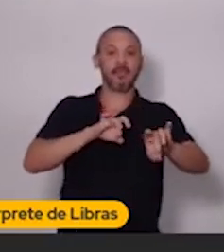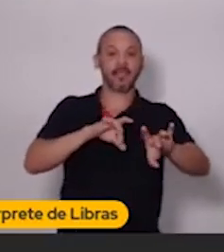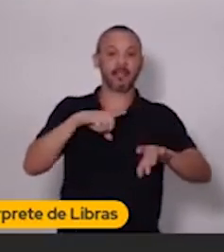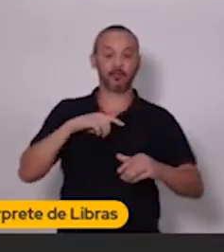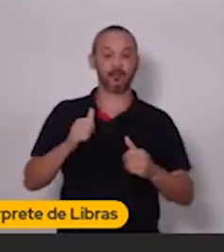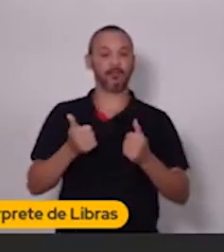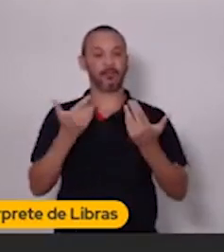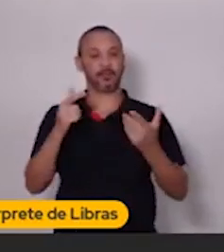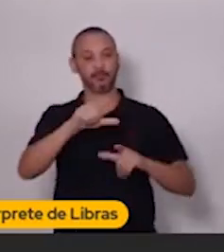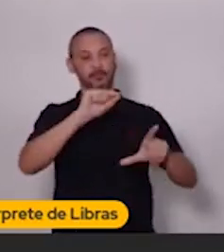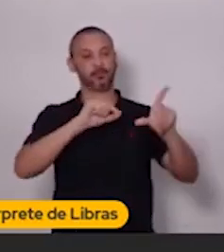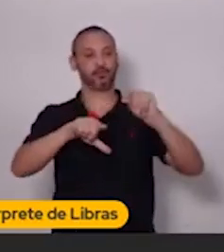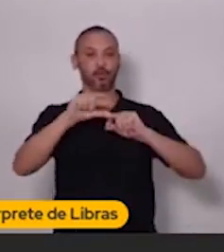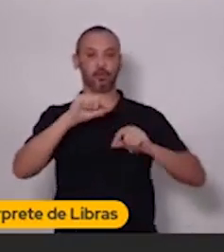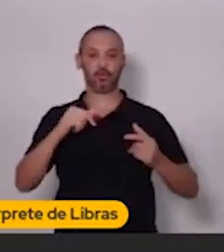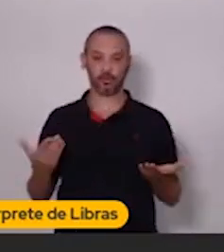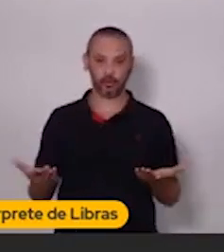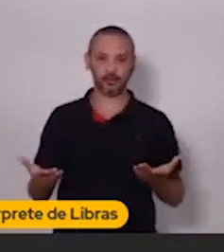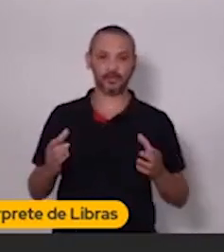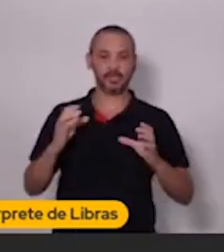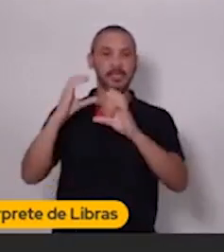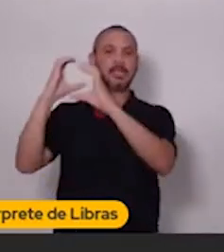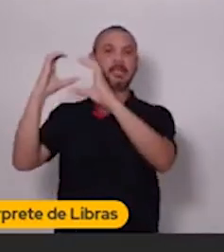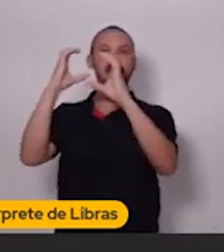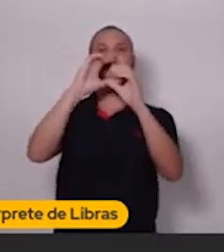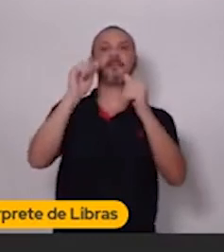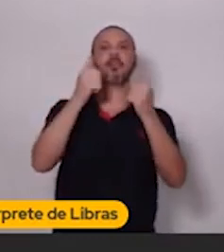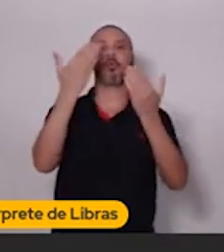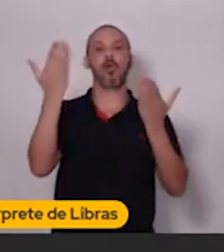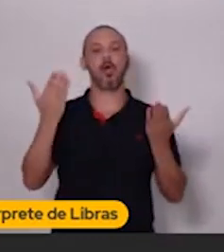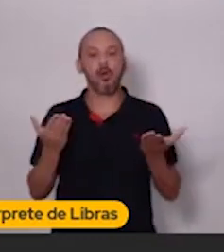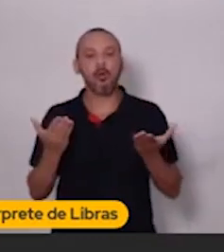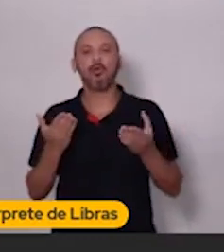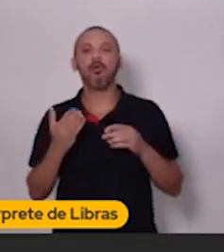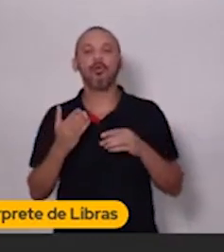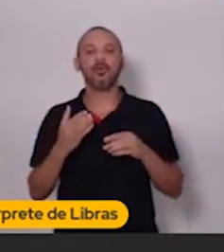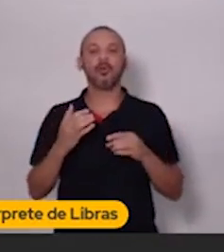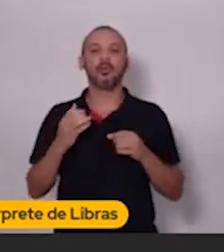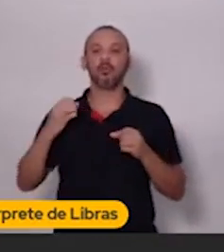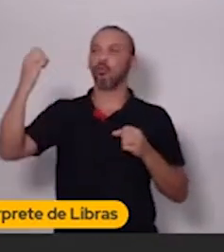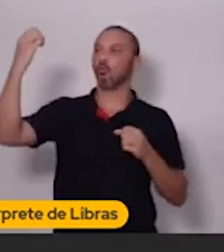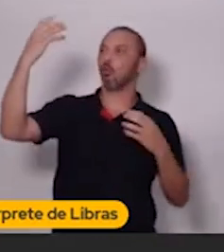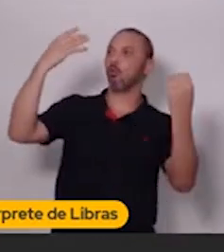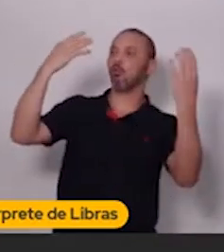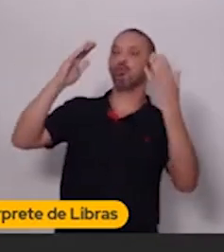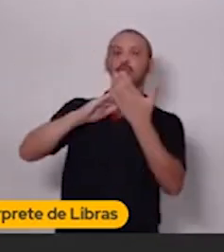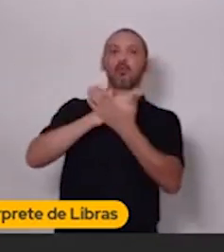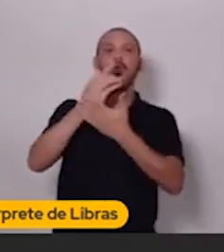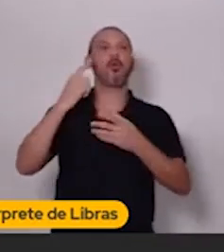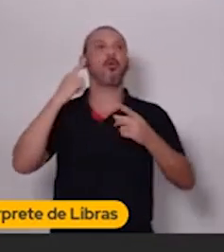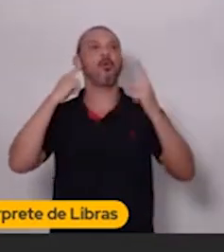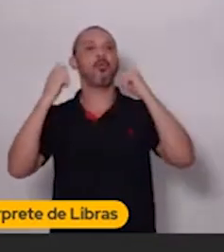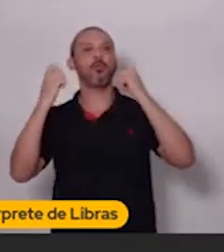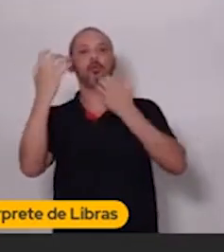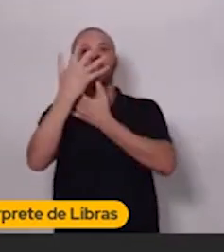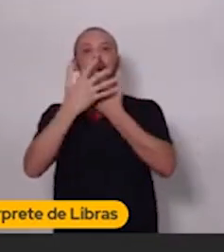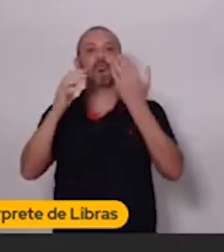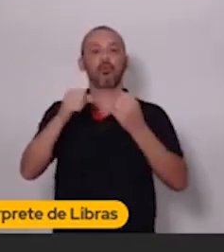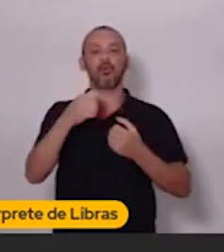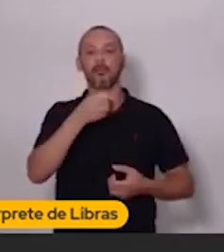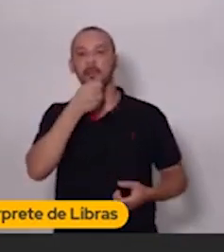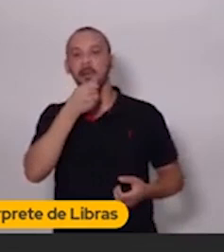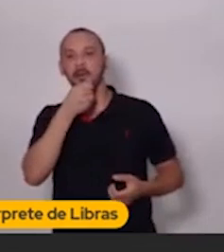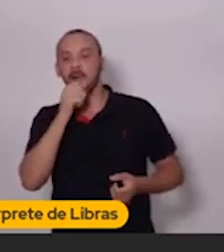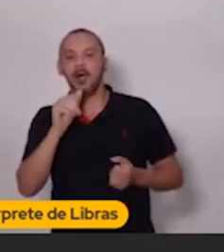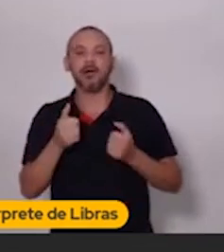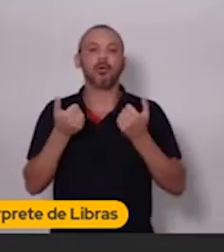utilizados. Então, as câmeras, as lentes, as luzes, os equipamentos de som, os microfones,